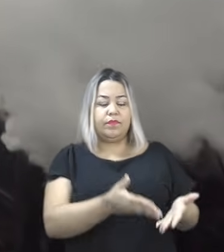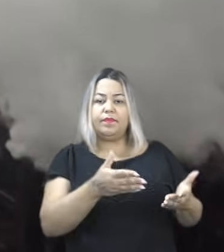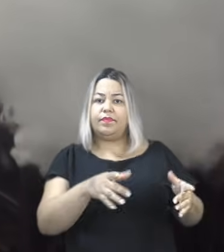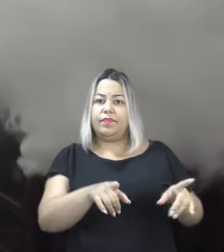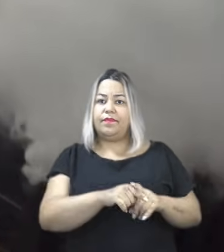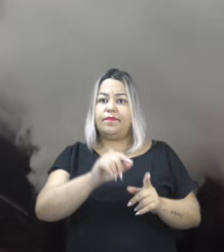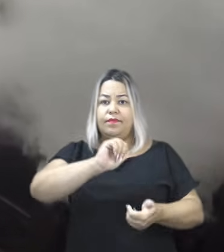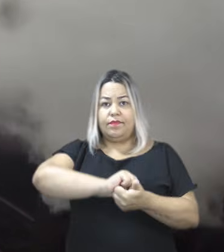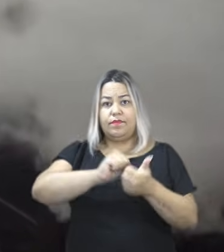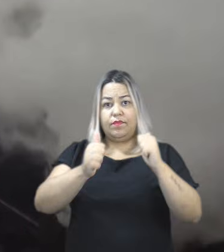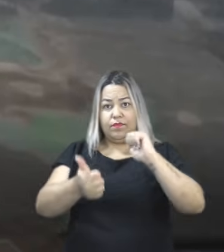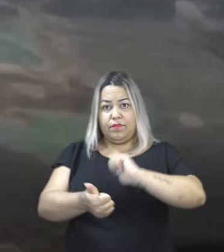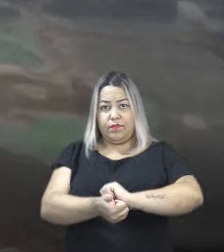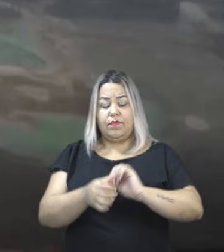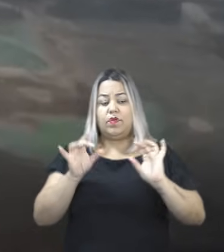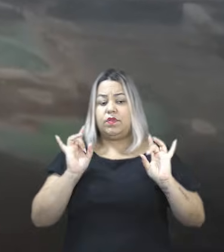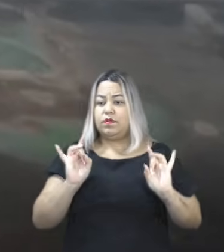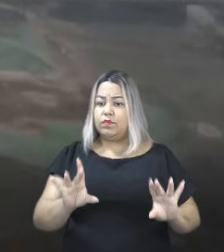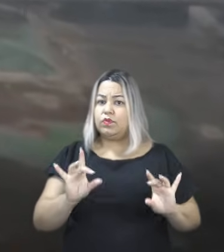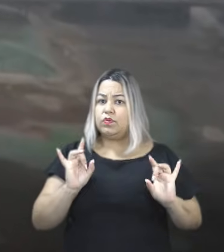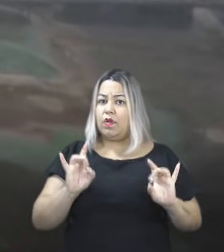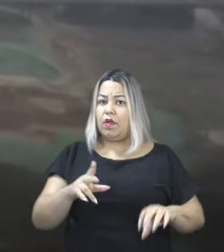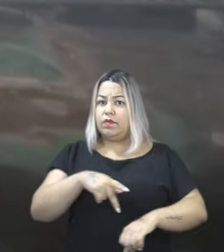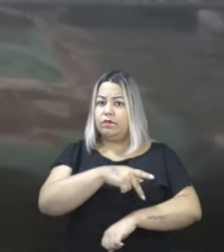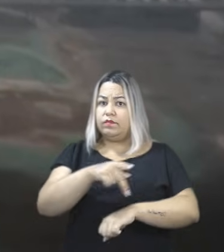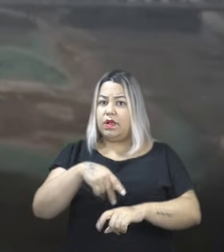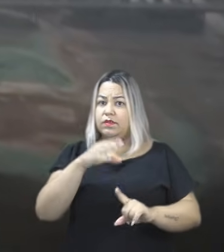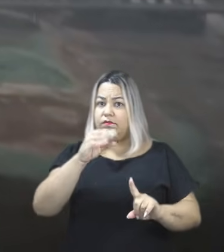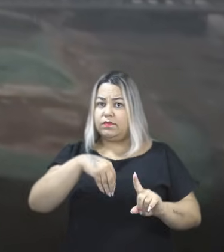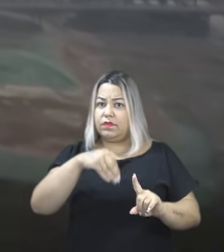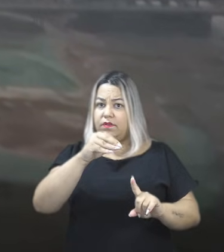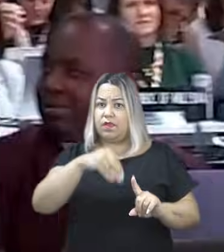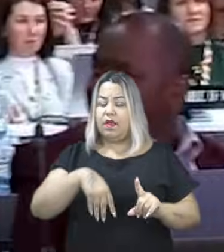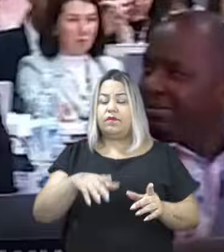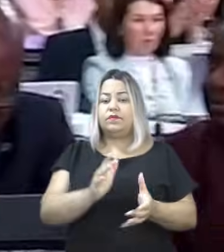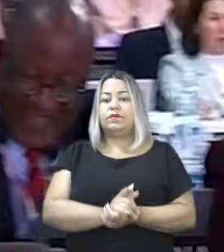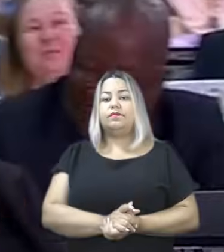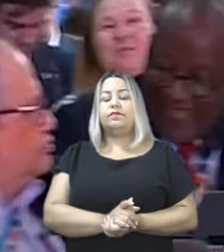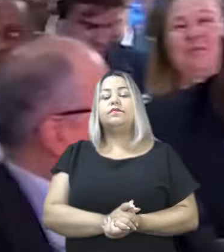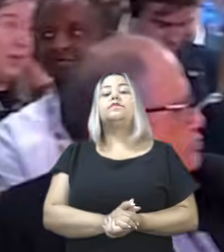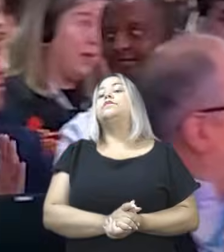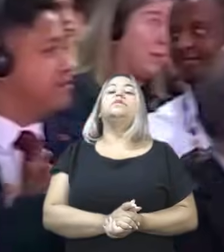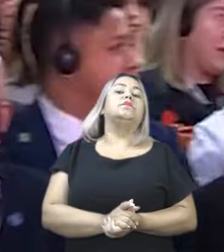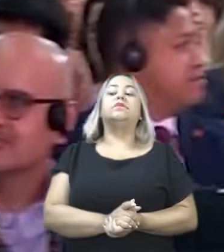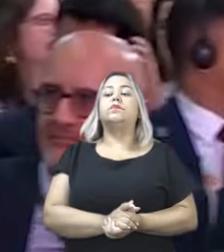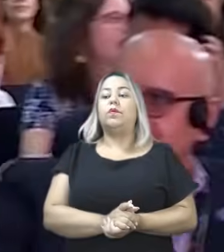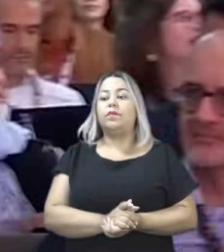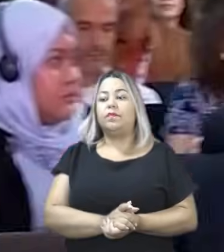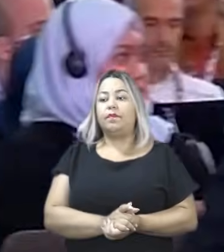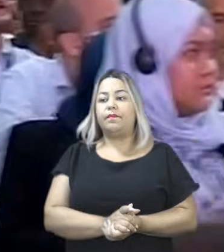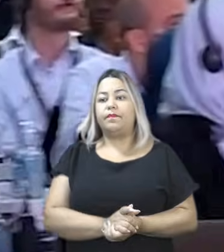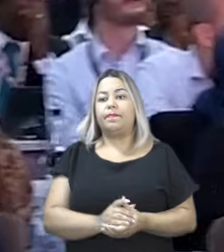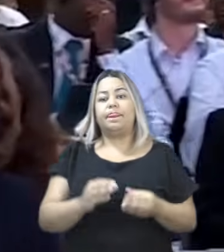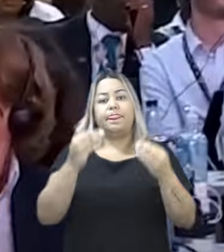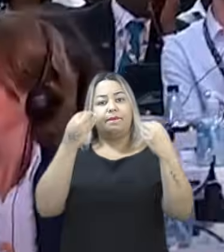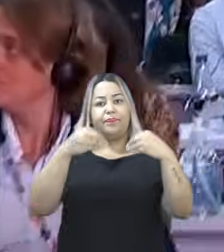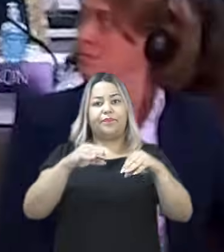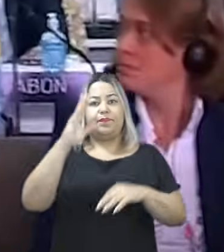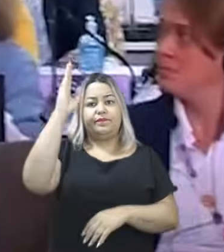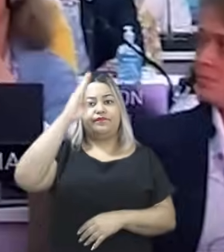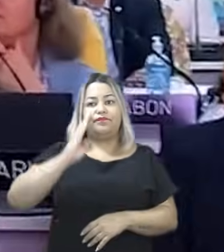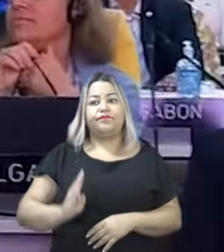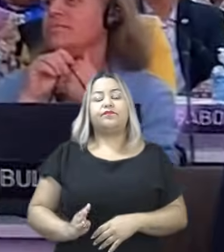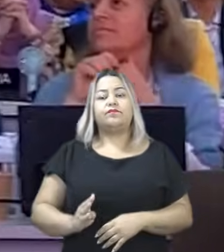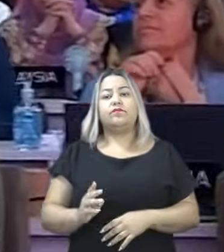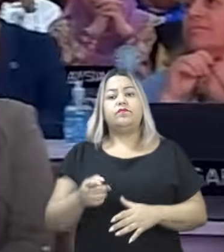de adaptação, especialmente em países vulneráveis. Entre os destaques até agora estão o lançamento pelo Brasil